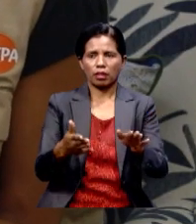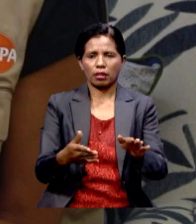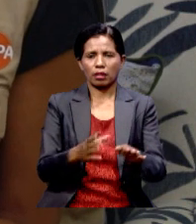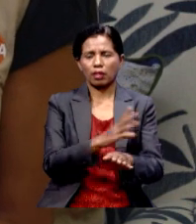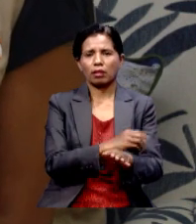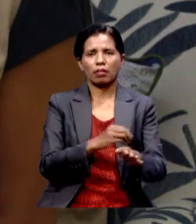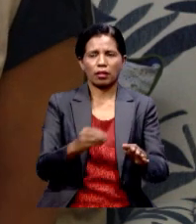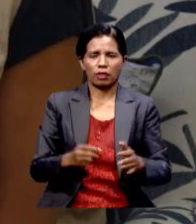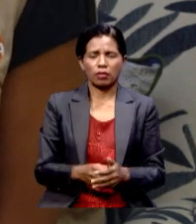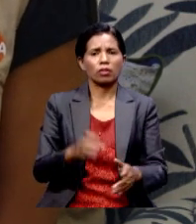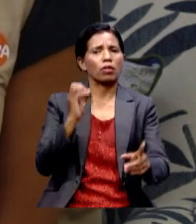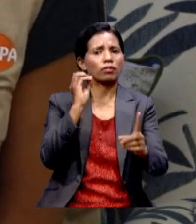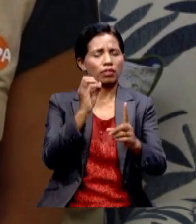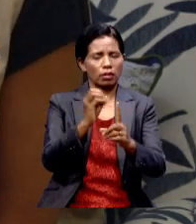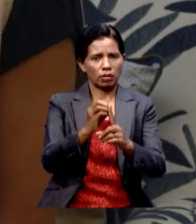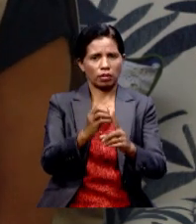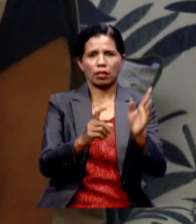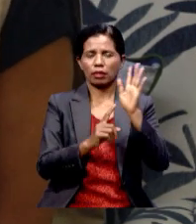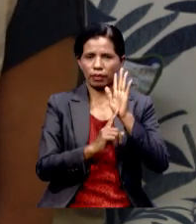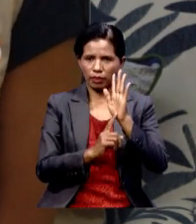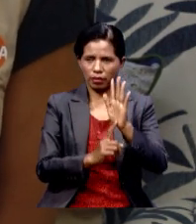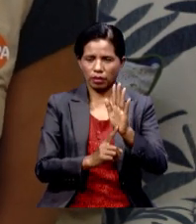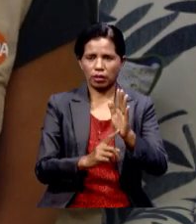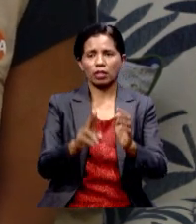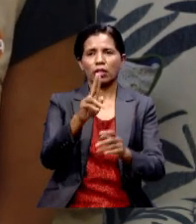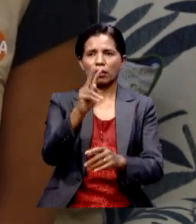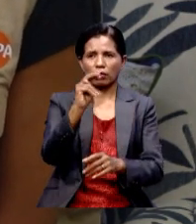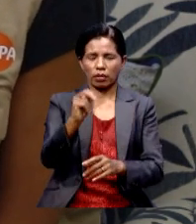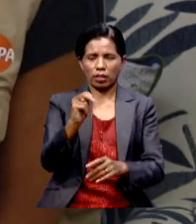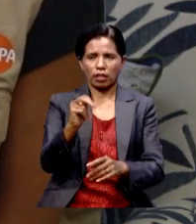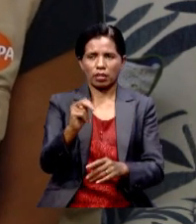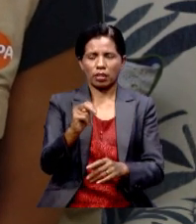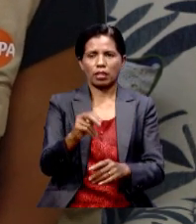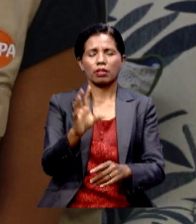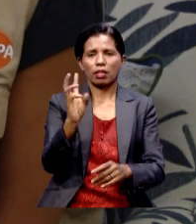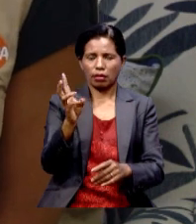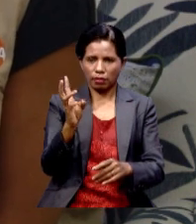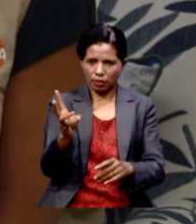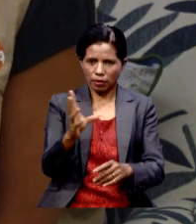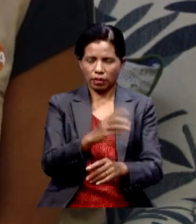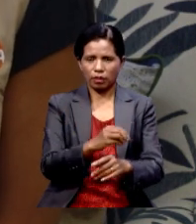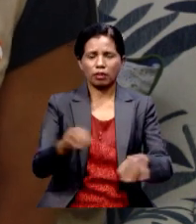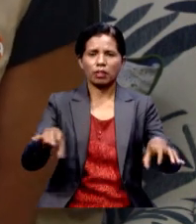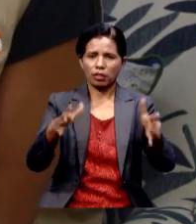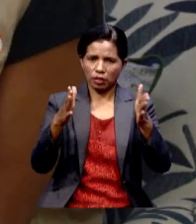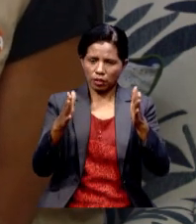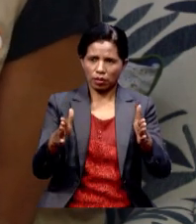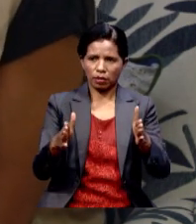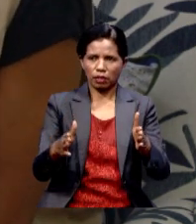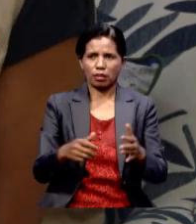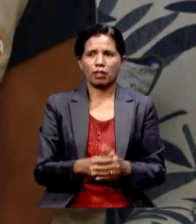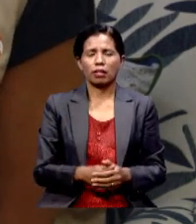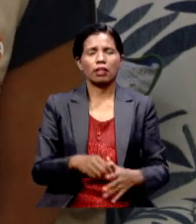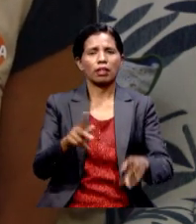muitíssimo. O objetivo traçado pelas Nações Unidas é de 70. Portanto, temos aqui um longo trabalho. No entanto, é